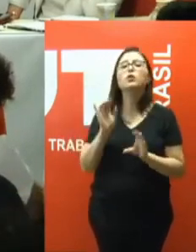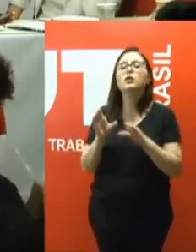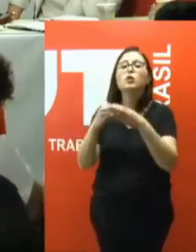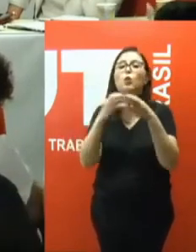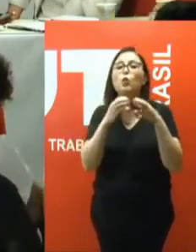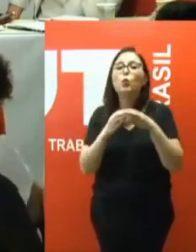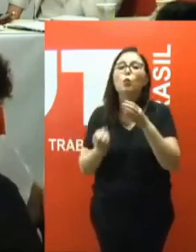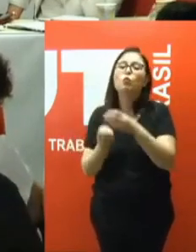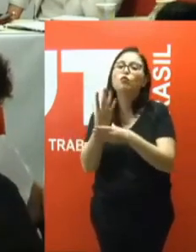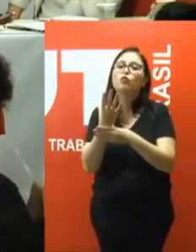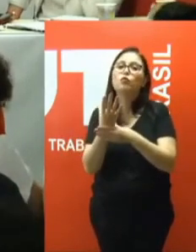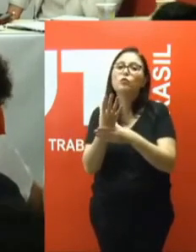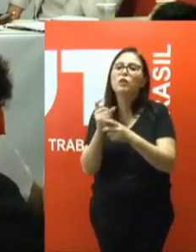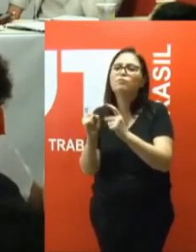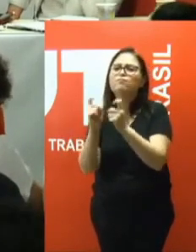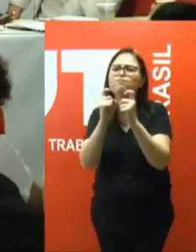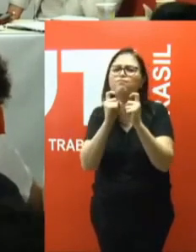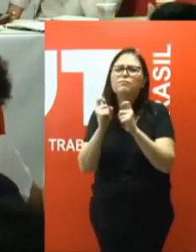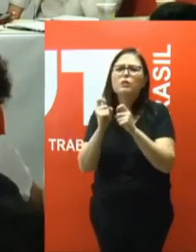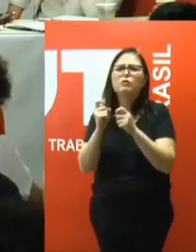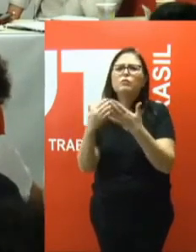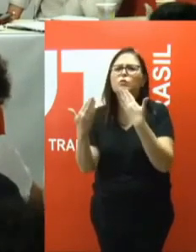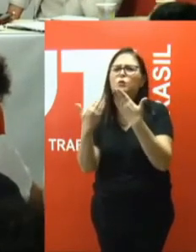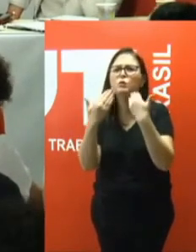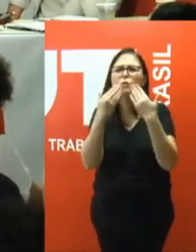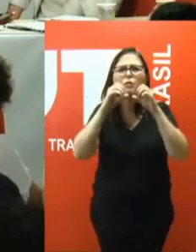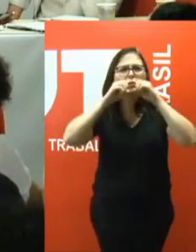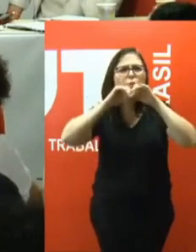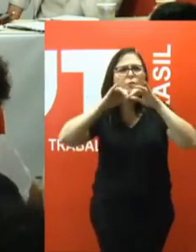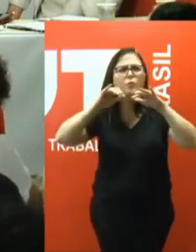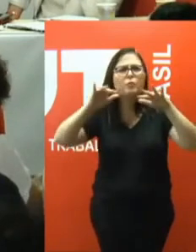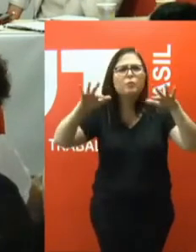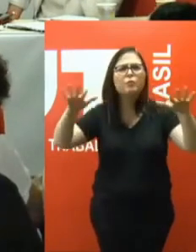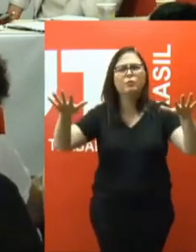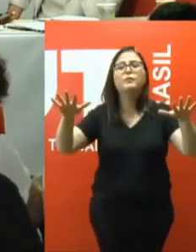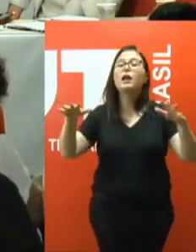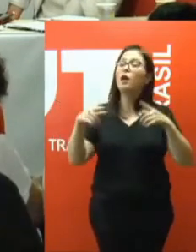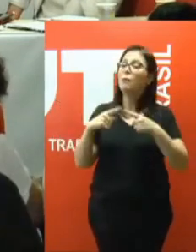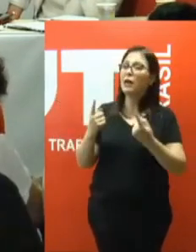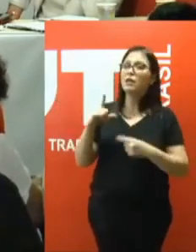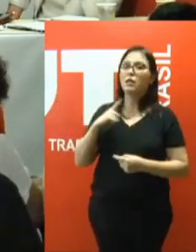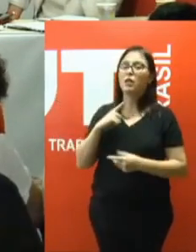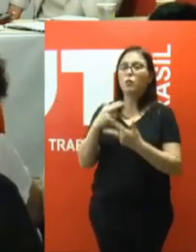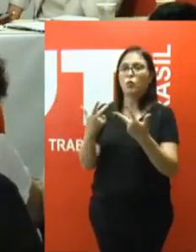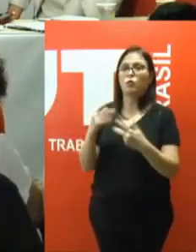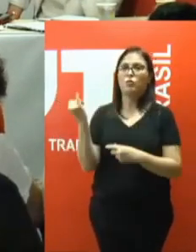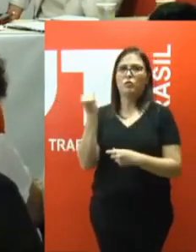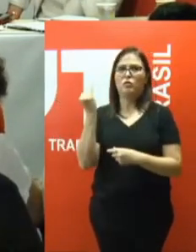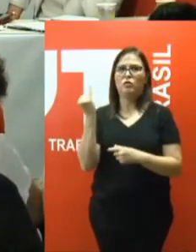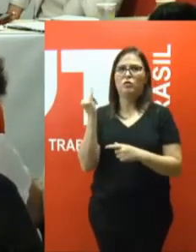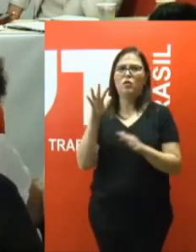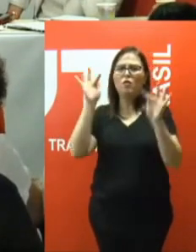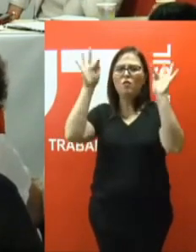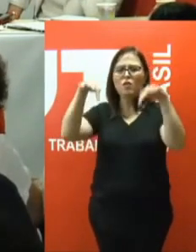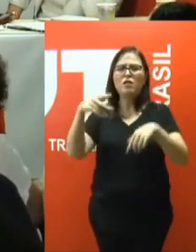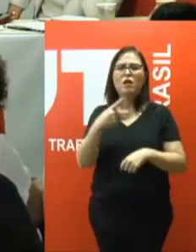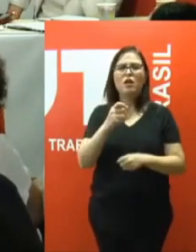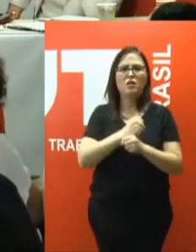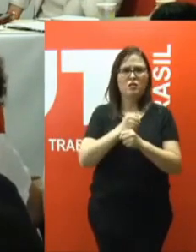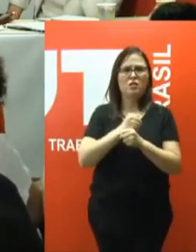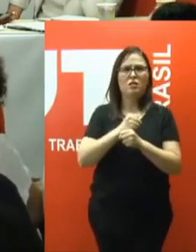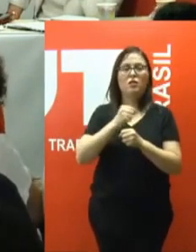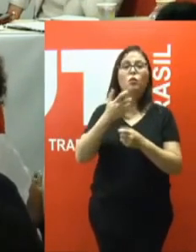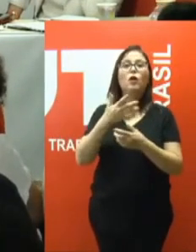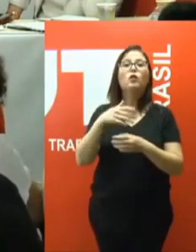Agora, presidente, tem uma coisa que para nós é muito importante. Os comitês e as brigadas não é para terminar na eleição,